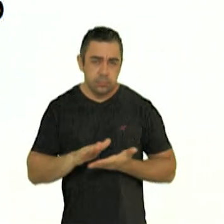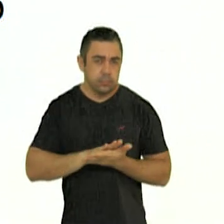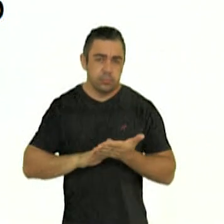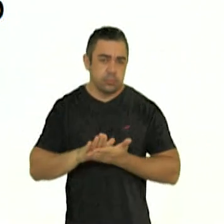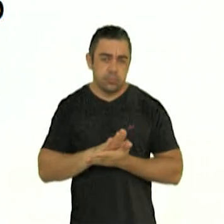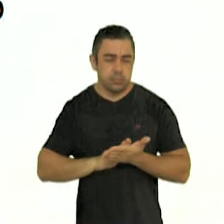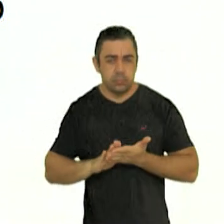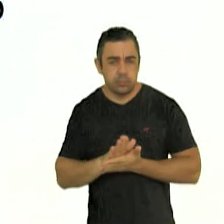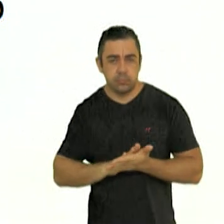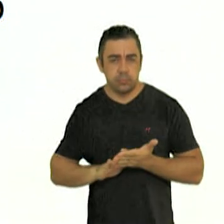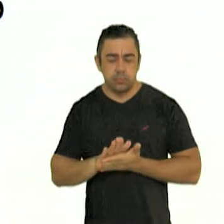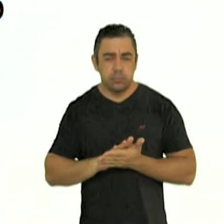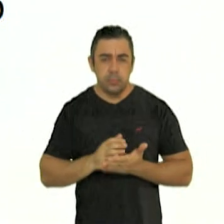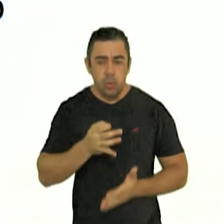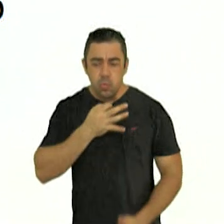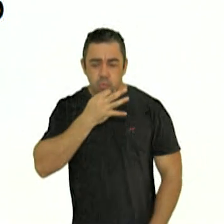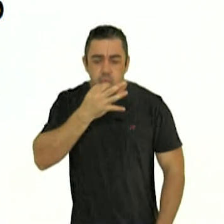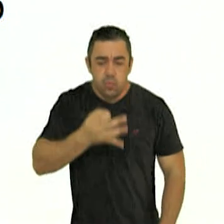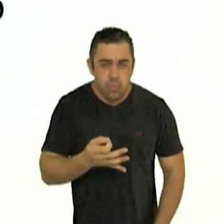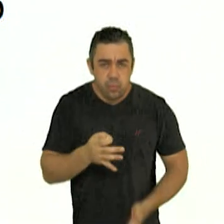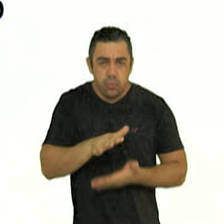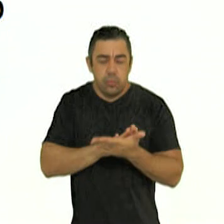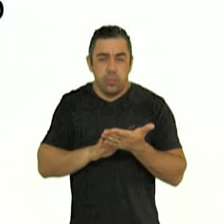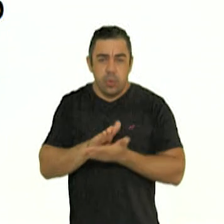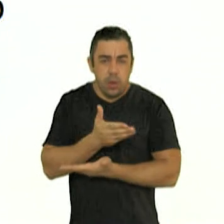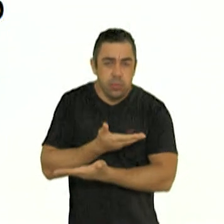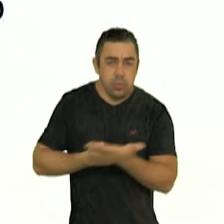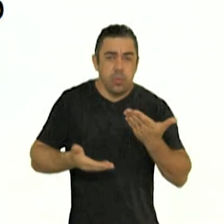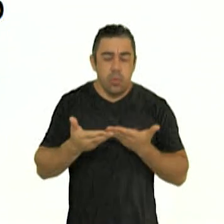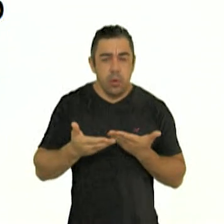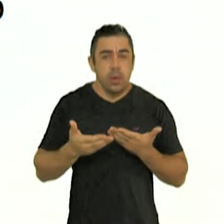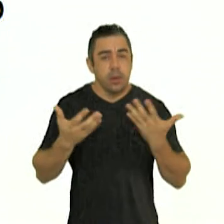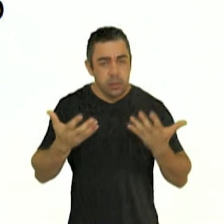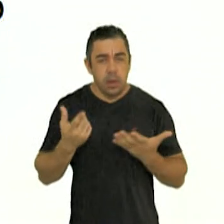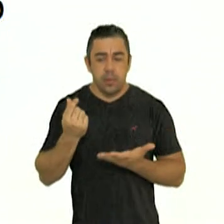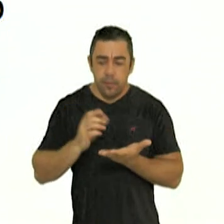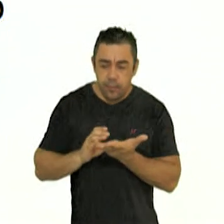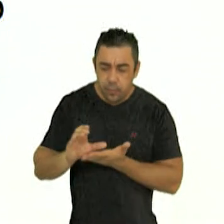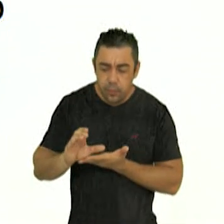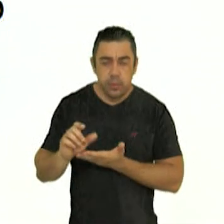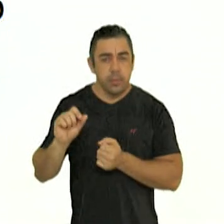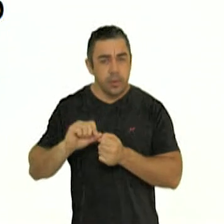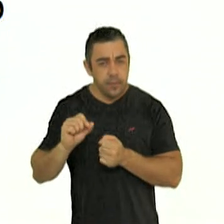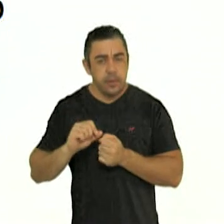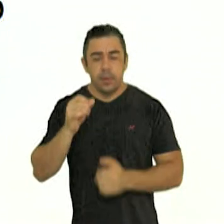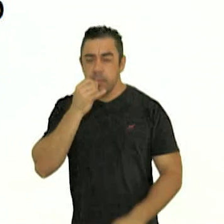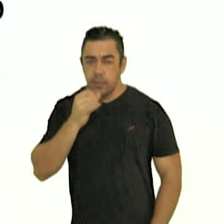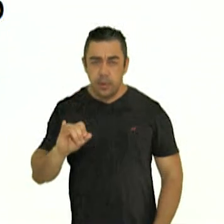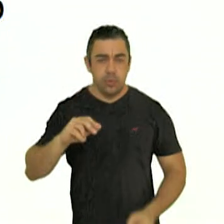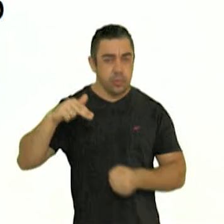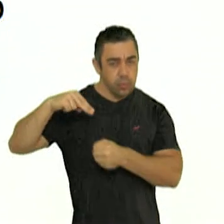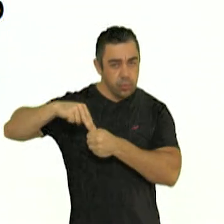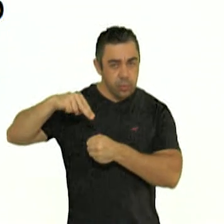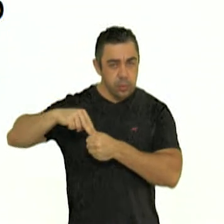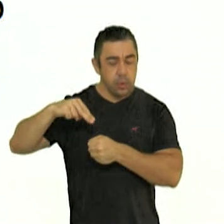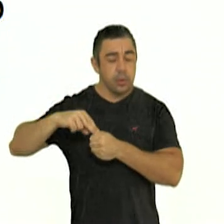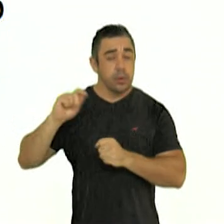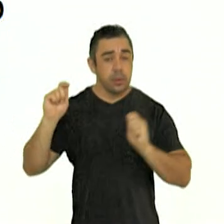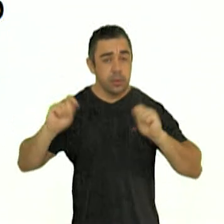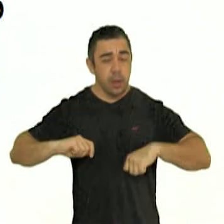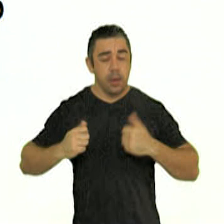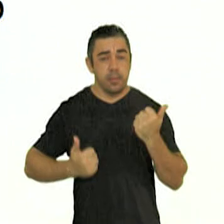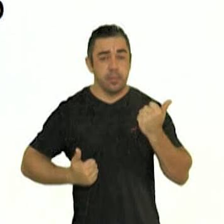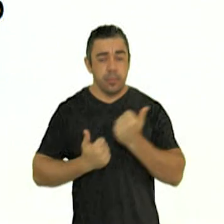sequer sugerir um tipo de troca dessa aí, né? Então eles querem fundos econômicos para a geração de energia nuclear, para apoiar